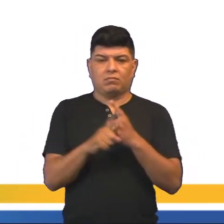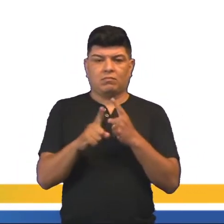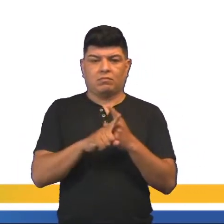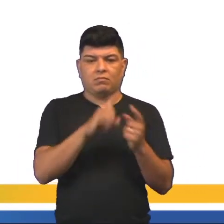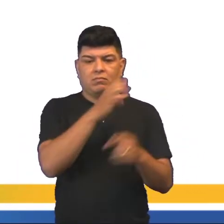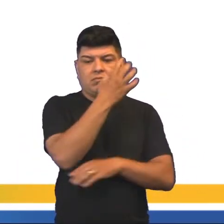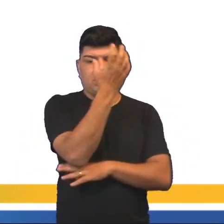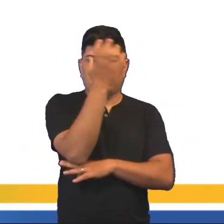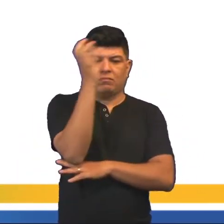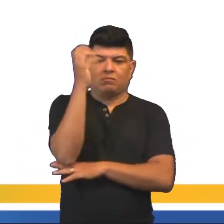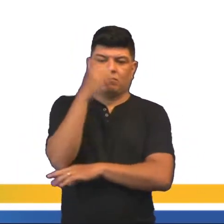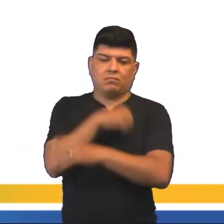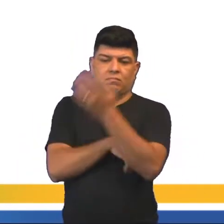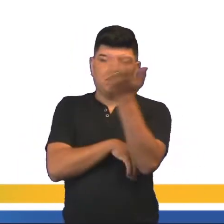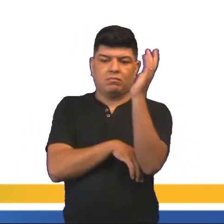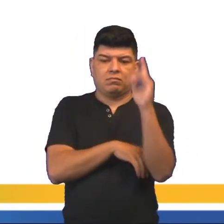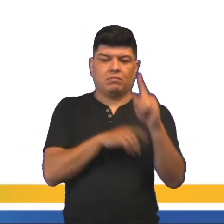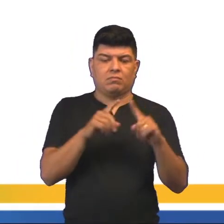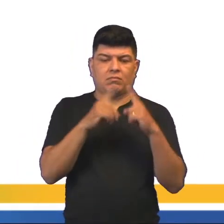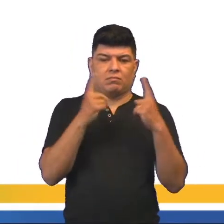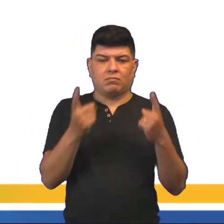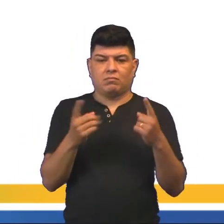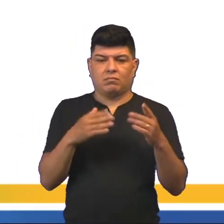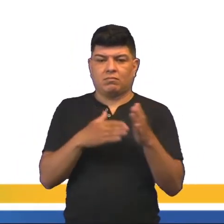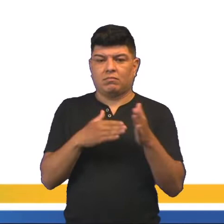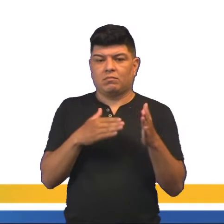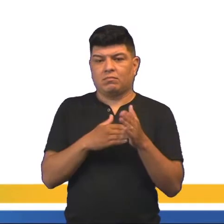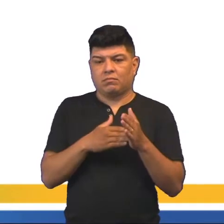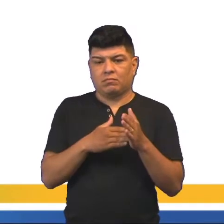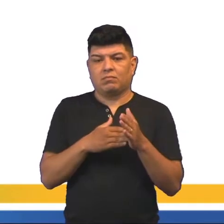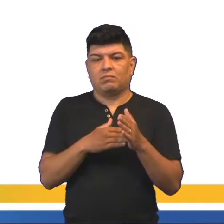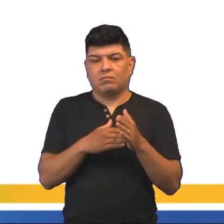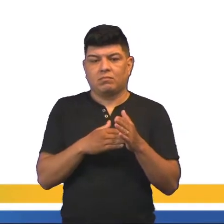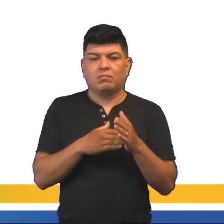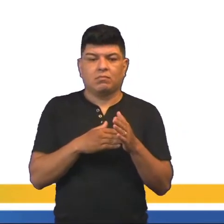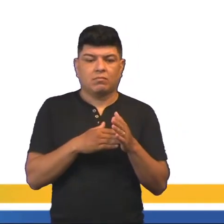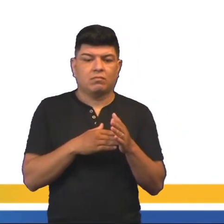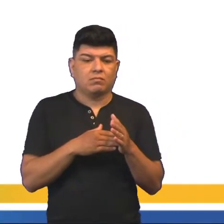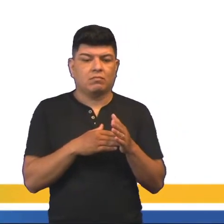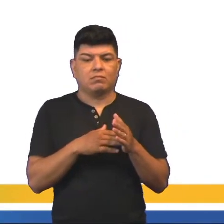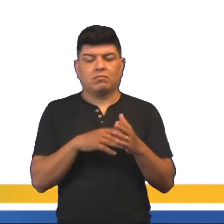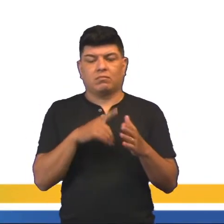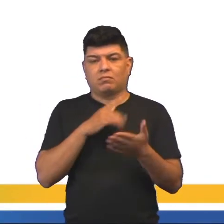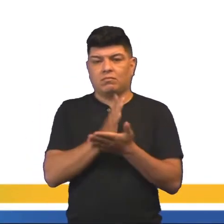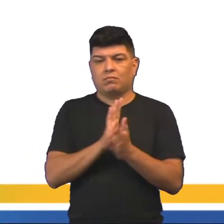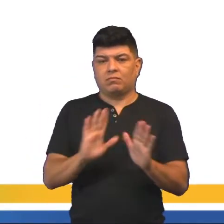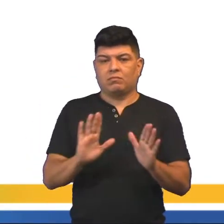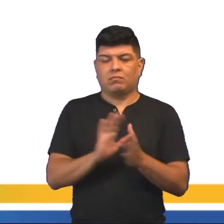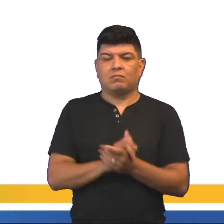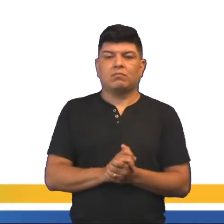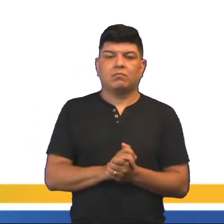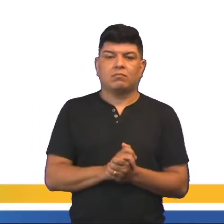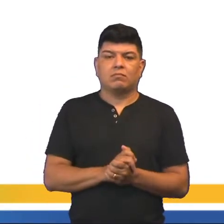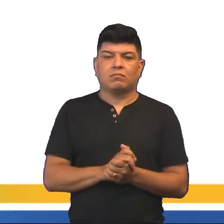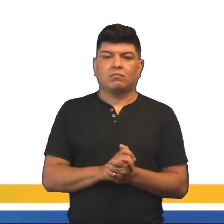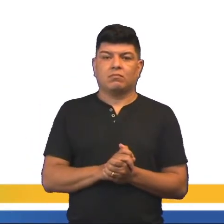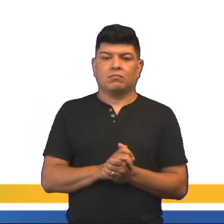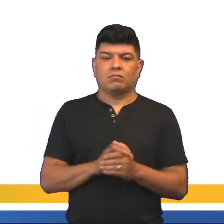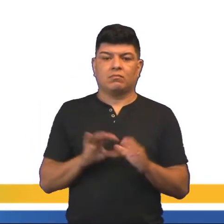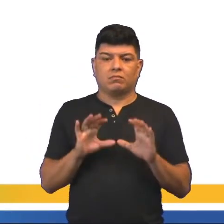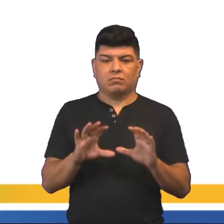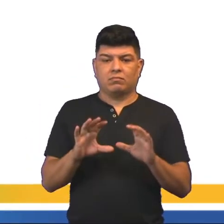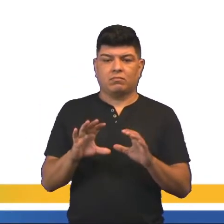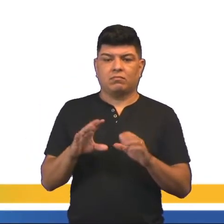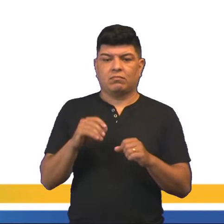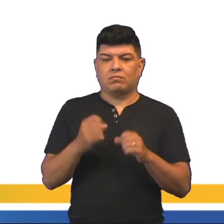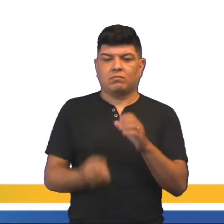na natureza, só que são fontes limitadas, ou seja, tendem a acabar. Como é o caso